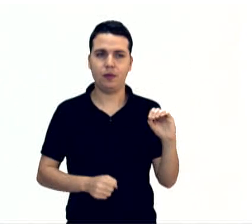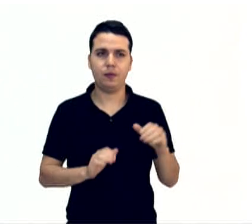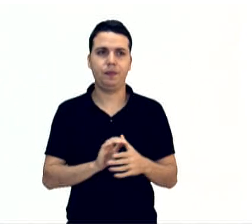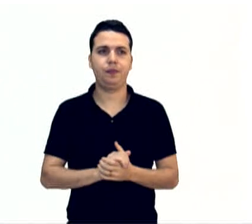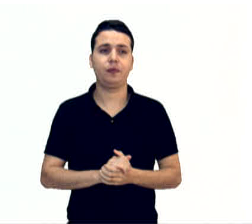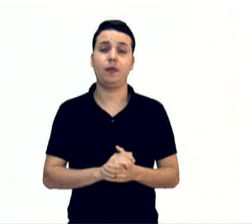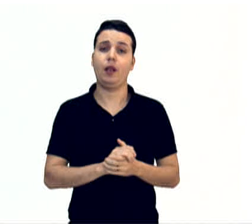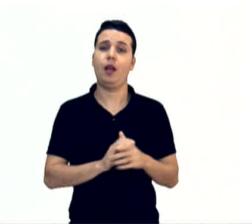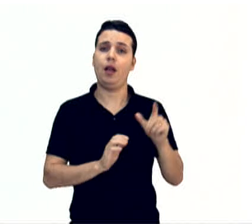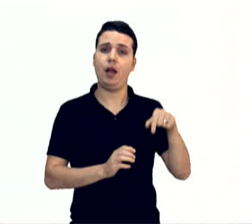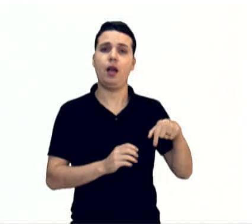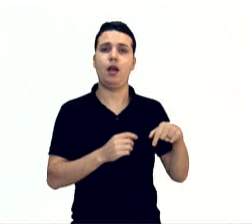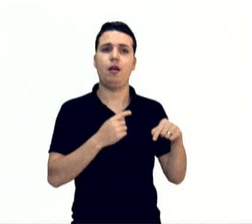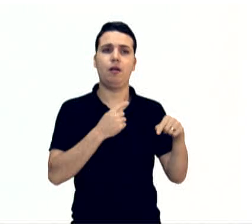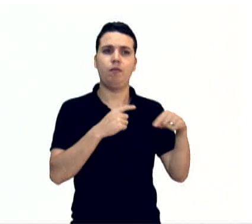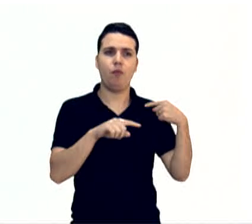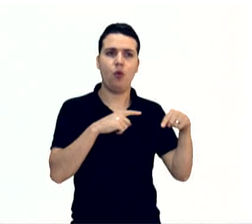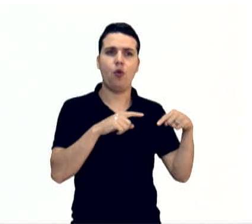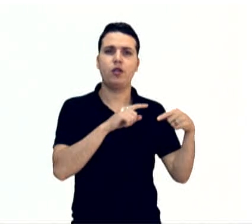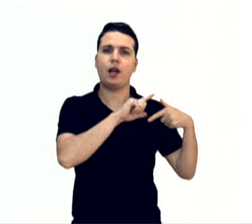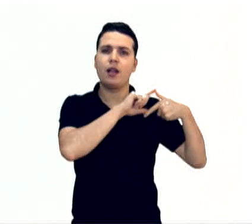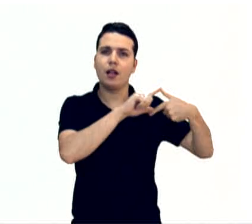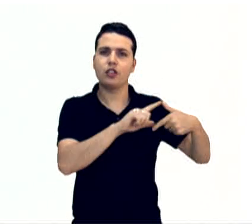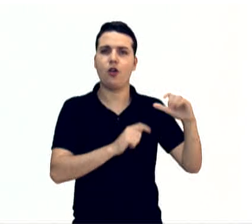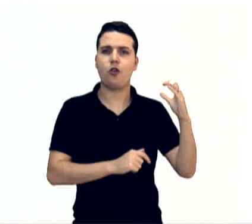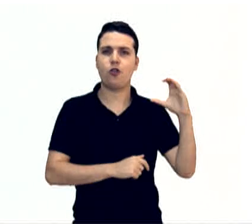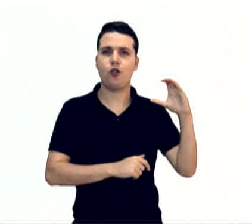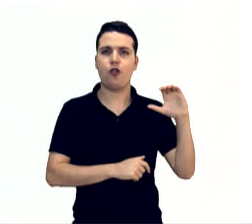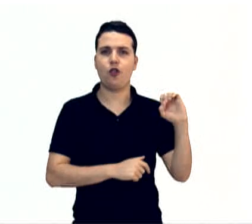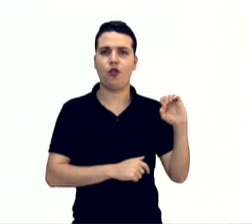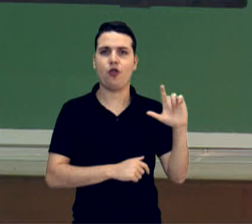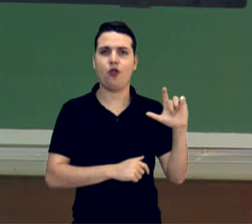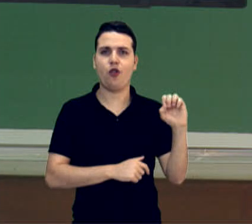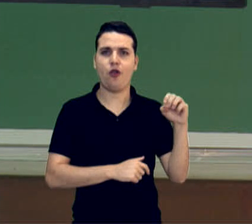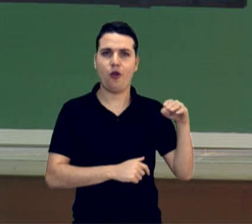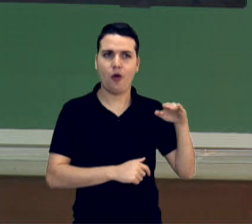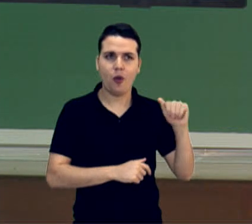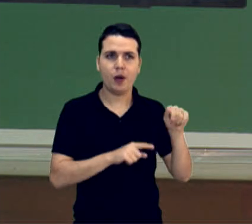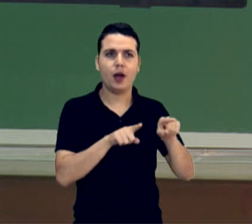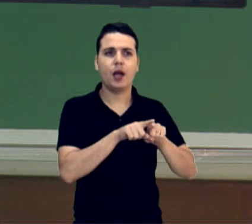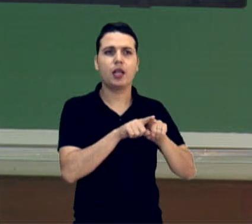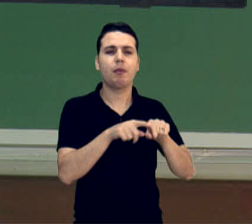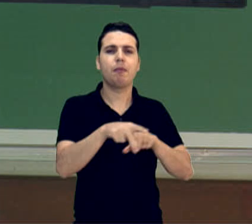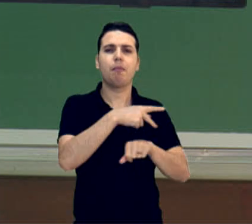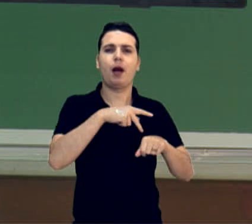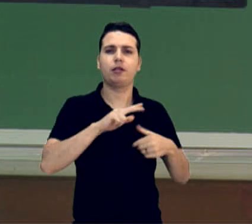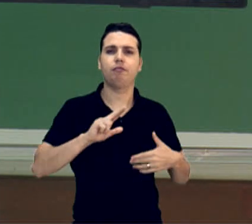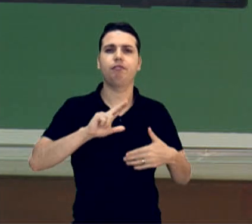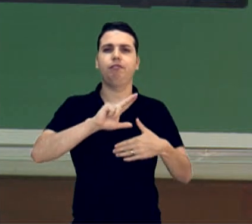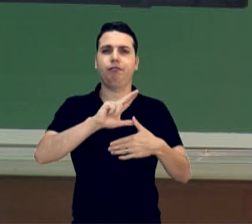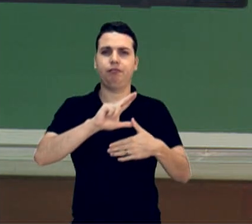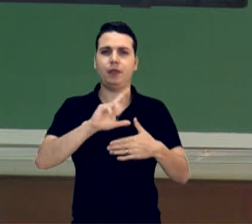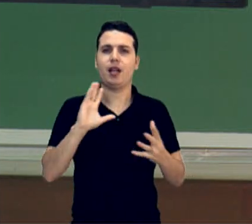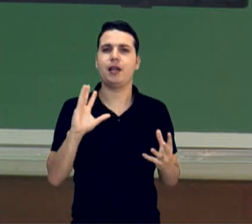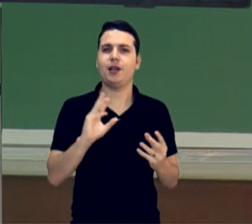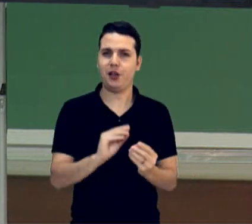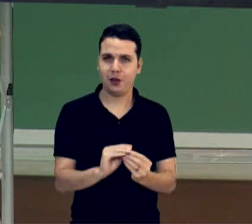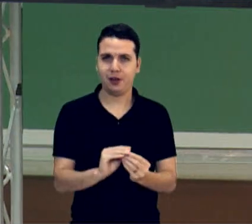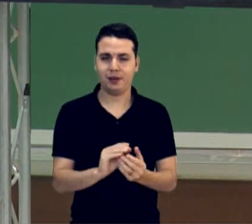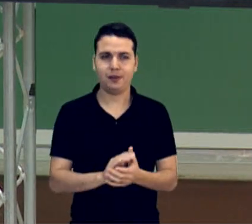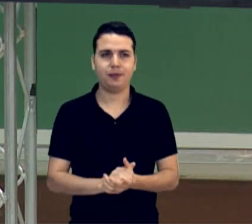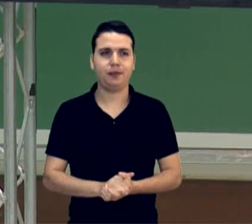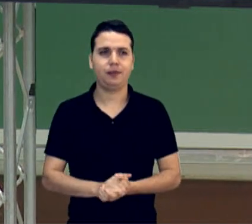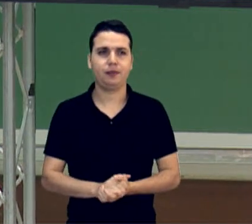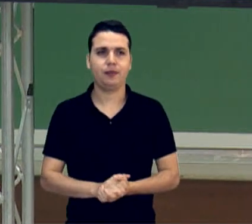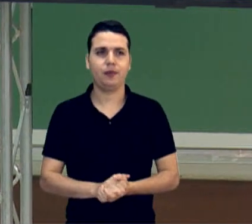Colômbia e uma dança popular de distintos países latino-americanos. Essa última frase disse tudo, resumiu. E